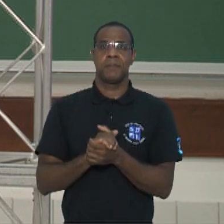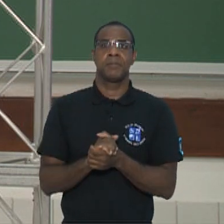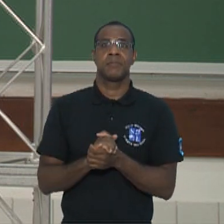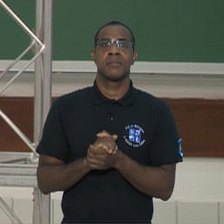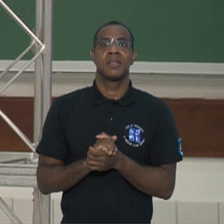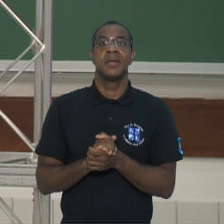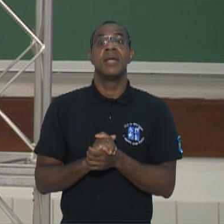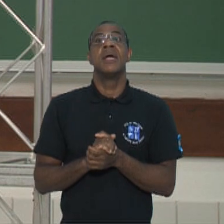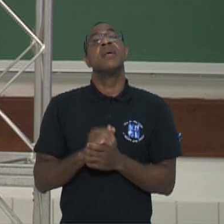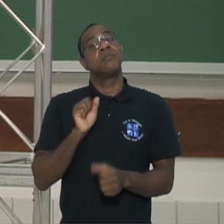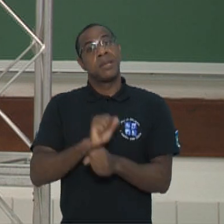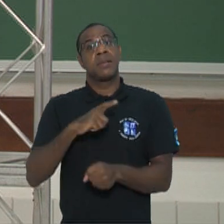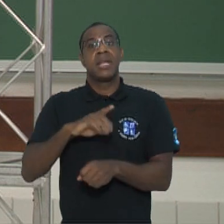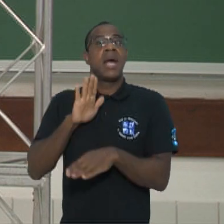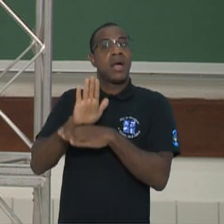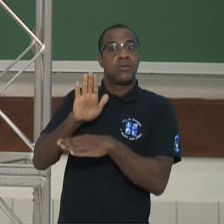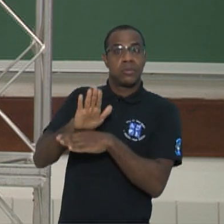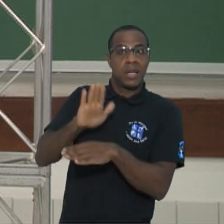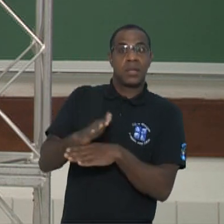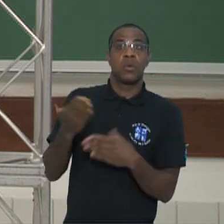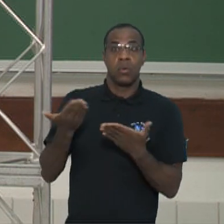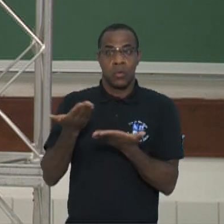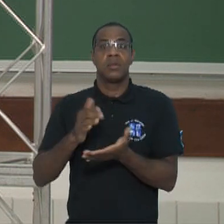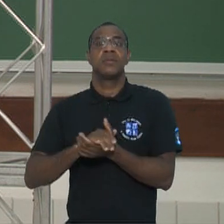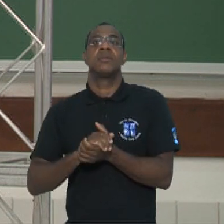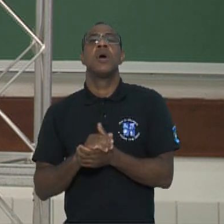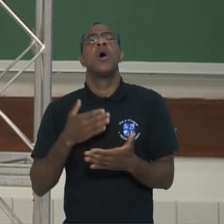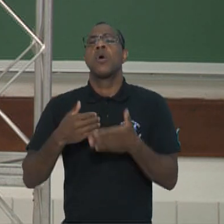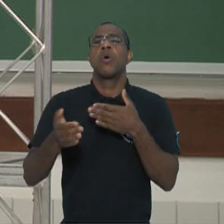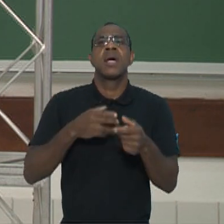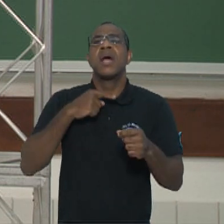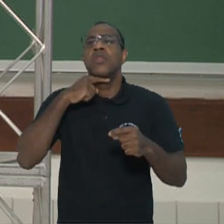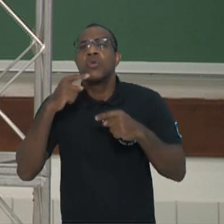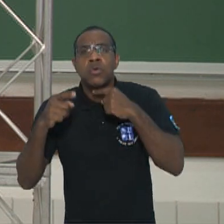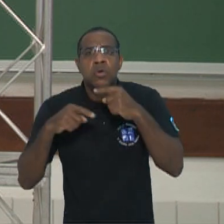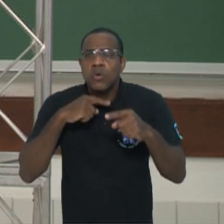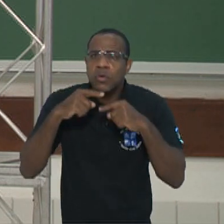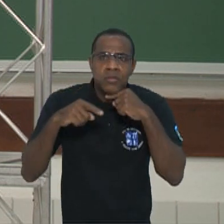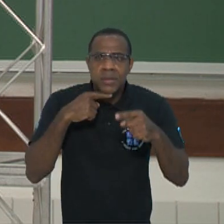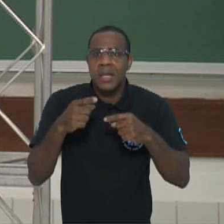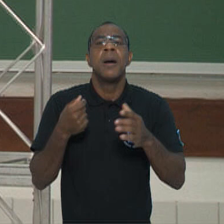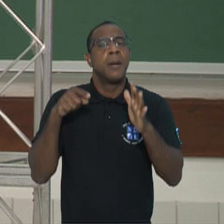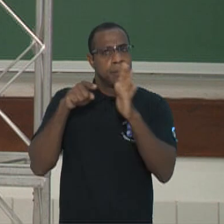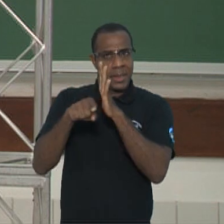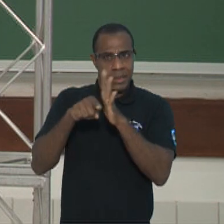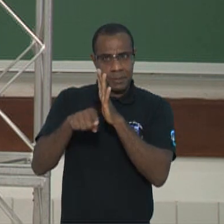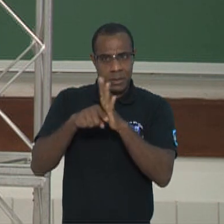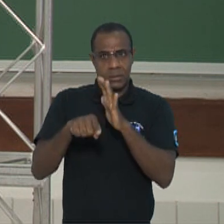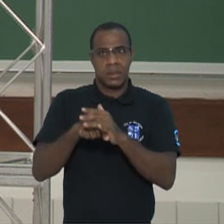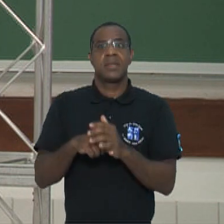ter contribuído na aula de hoje com vocês. Qualquer dúvida, perguntem lá no aplicativo. Um abraço e